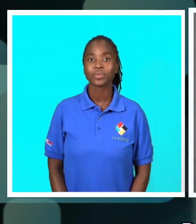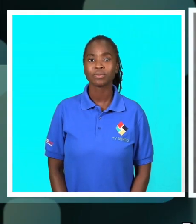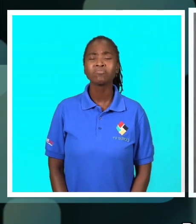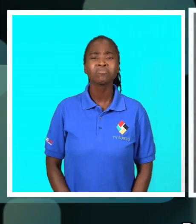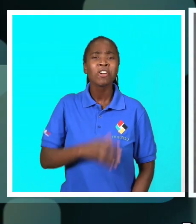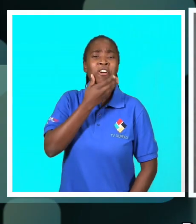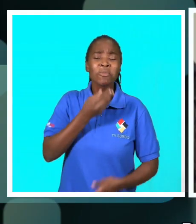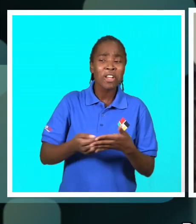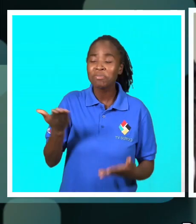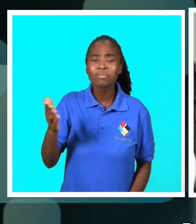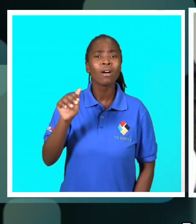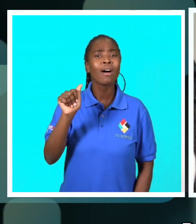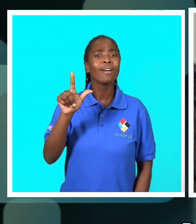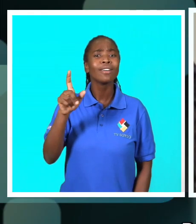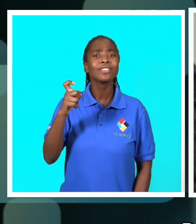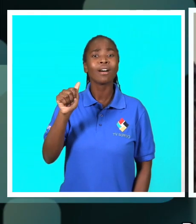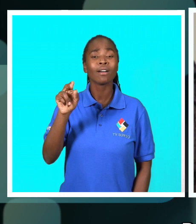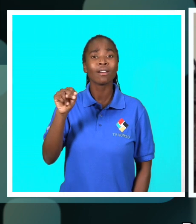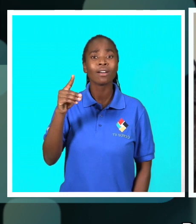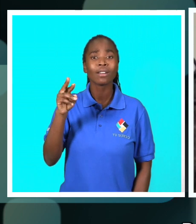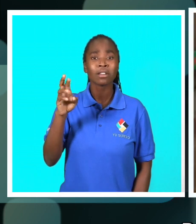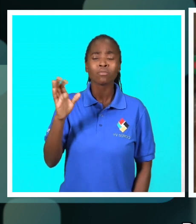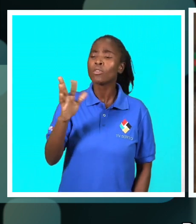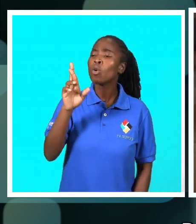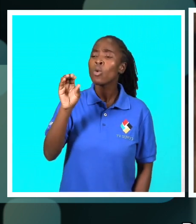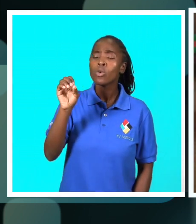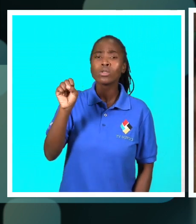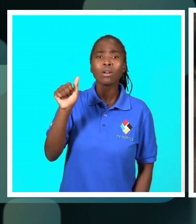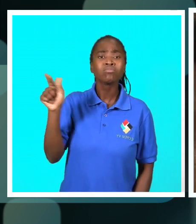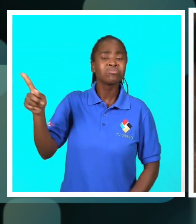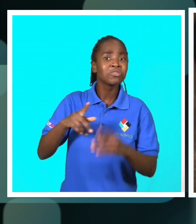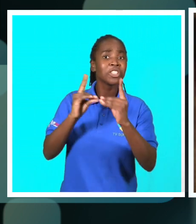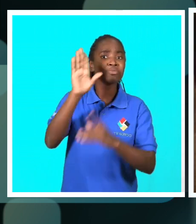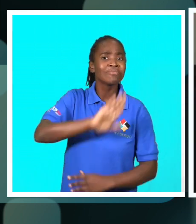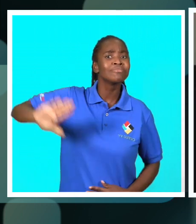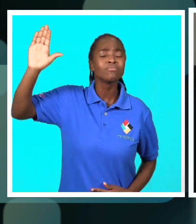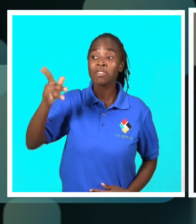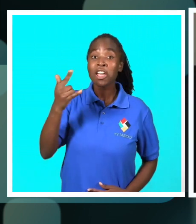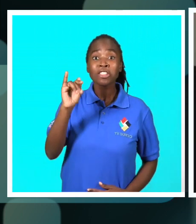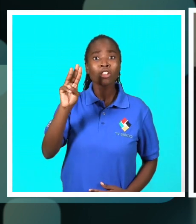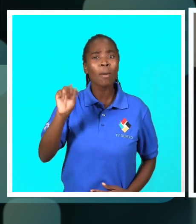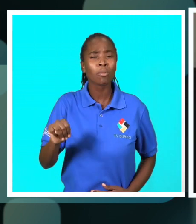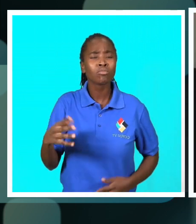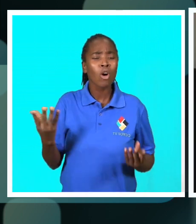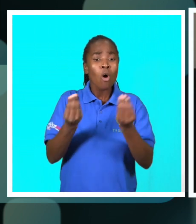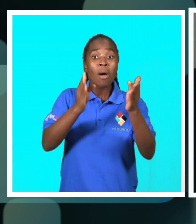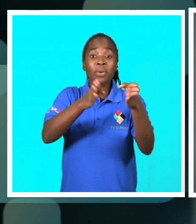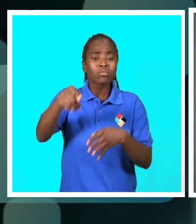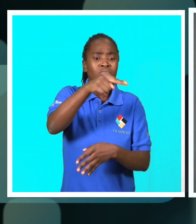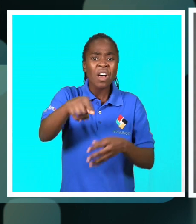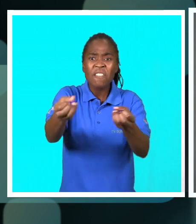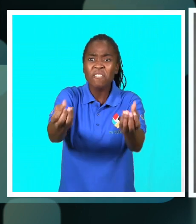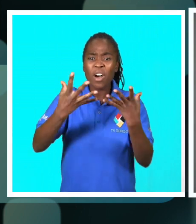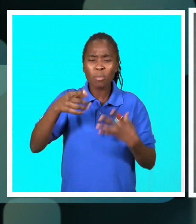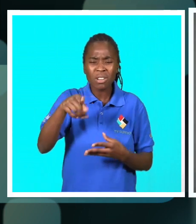Para Alexandre Rosa, diretor-geral da TIM, outro problema são as limitações que se têm na